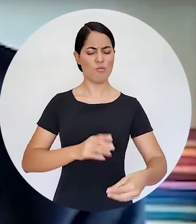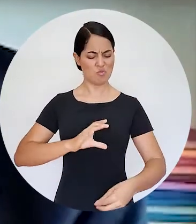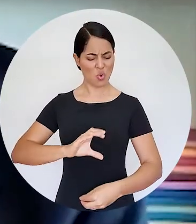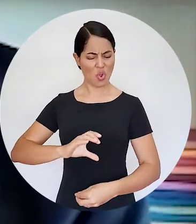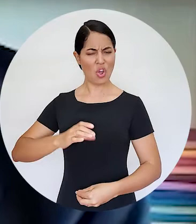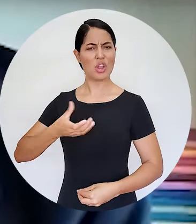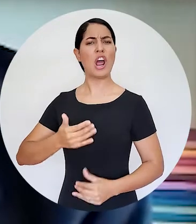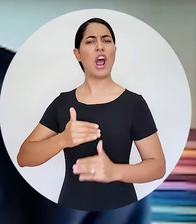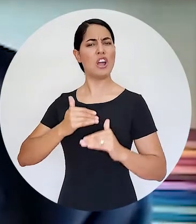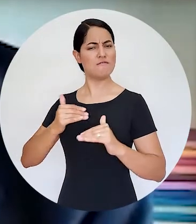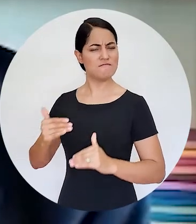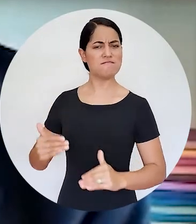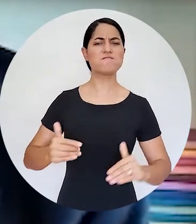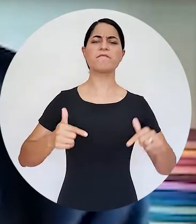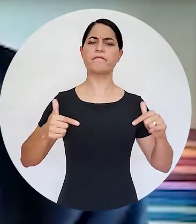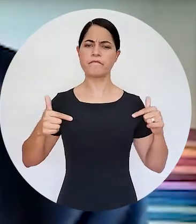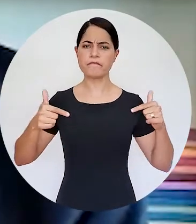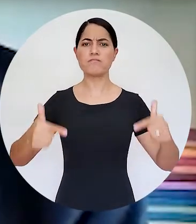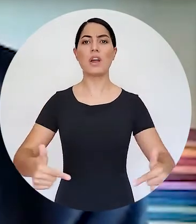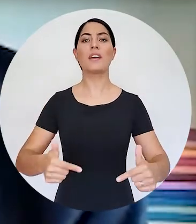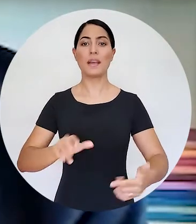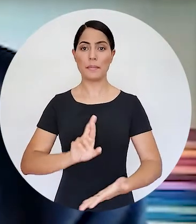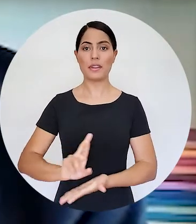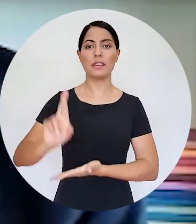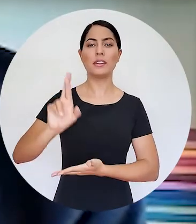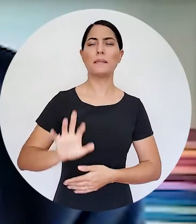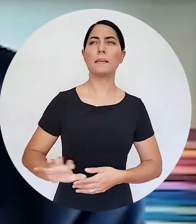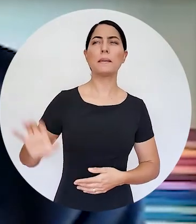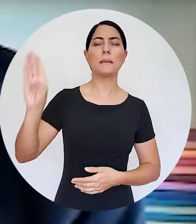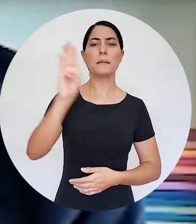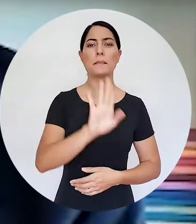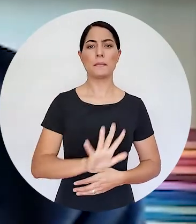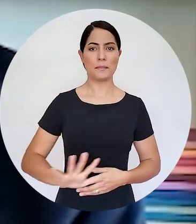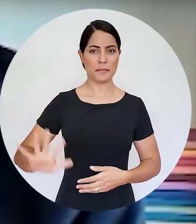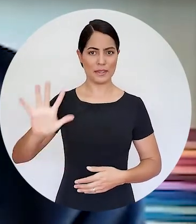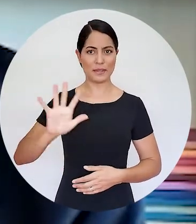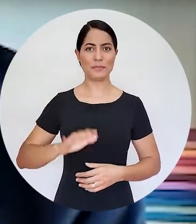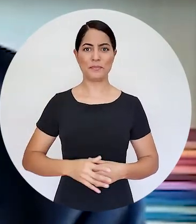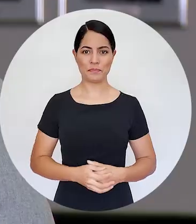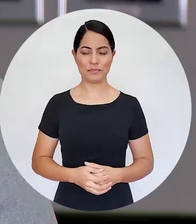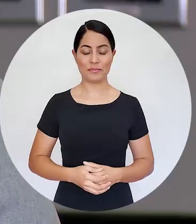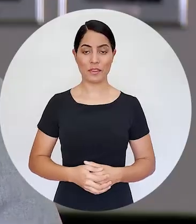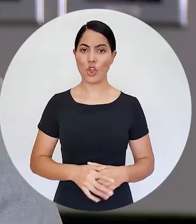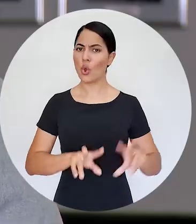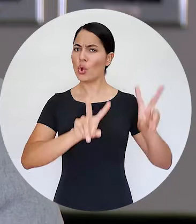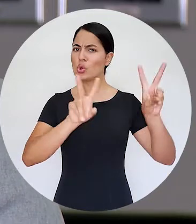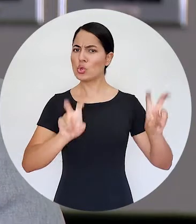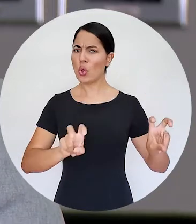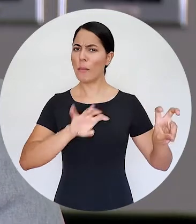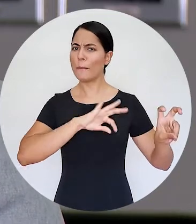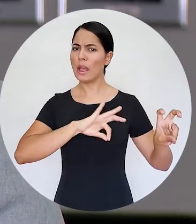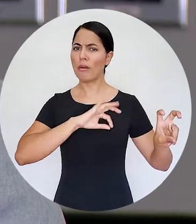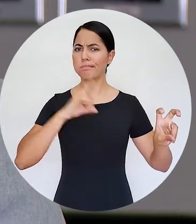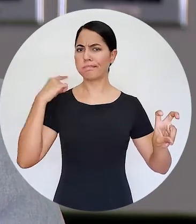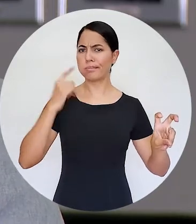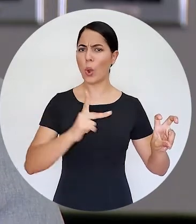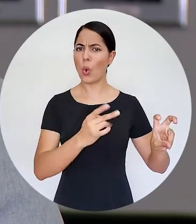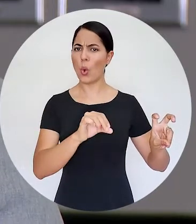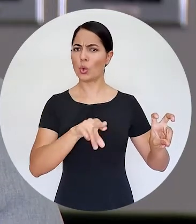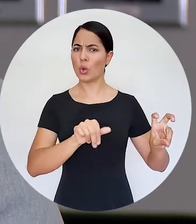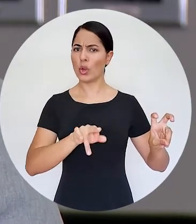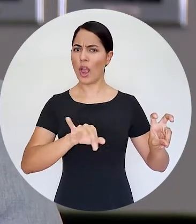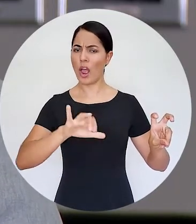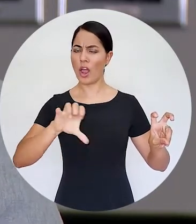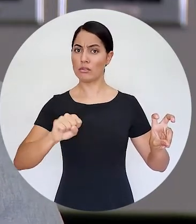Natura e representando advocacia brasileira em todos os fóruns falando e honorários o